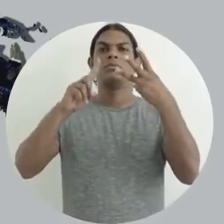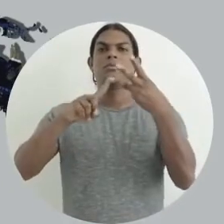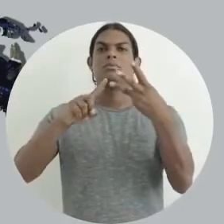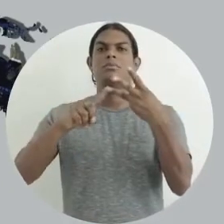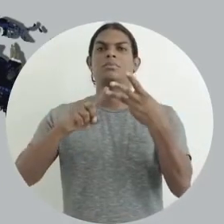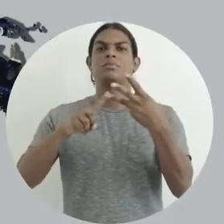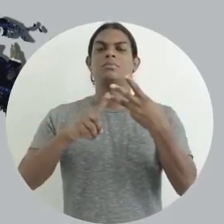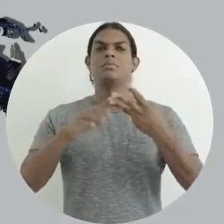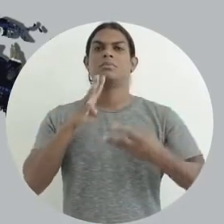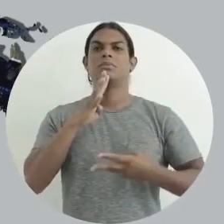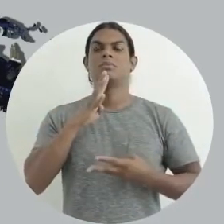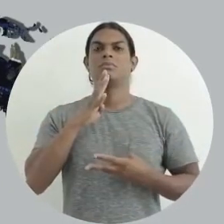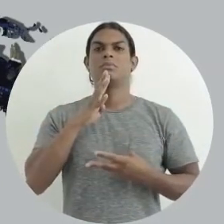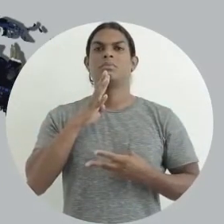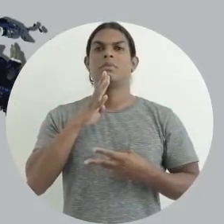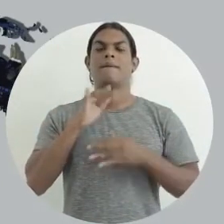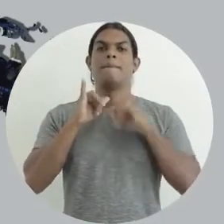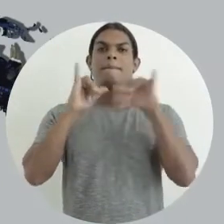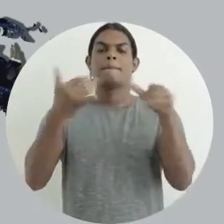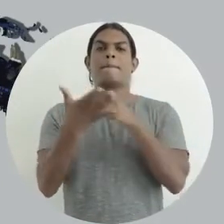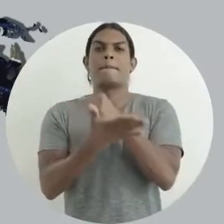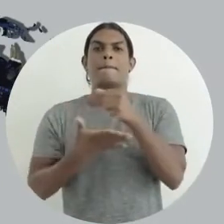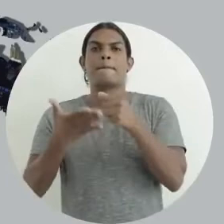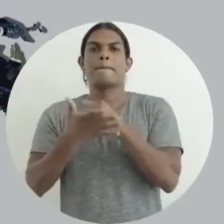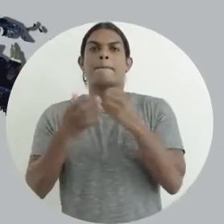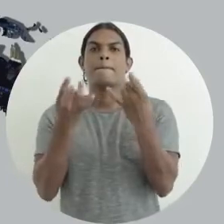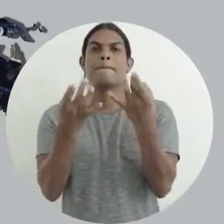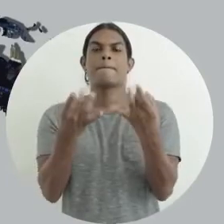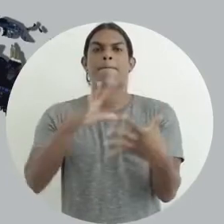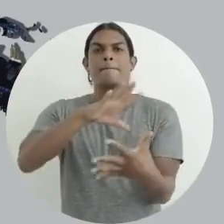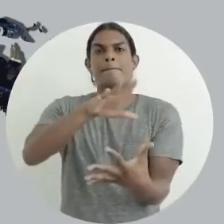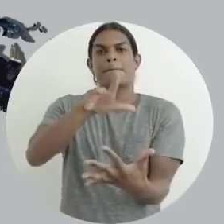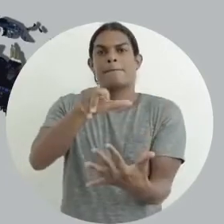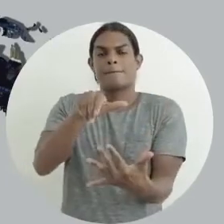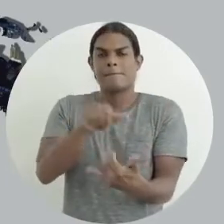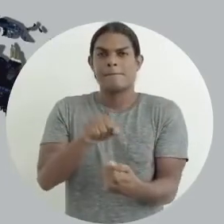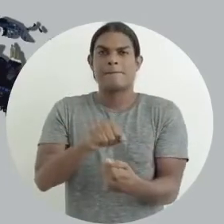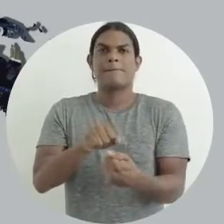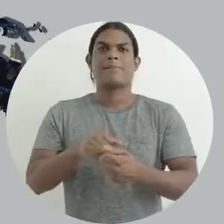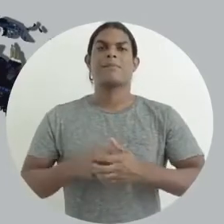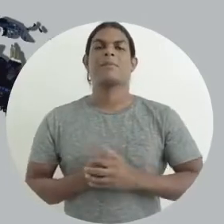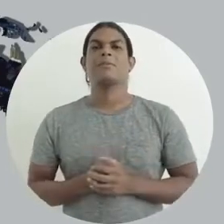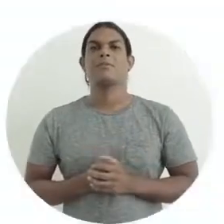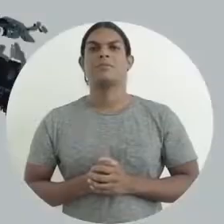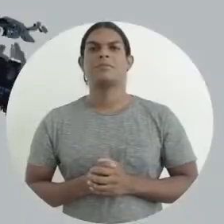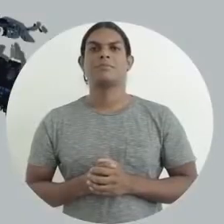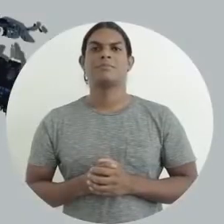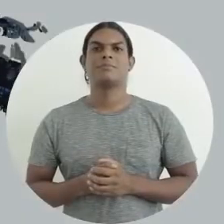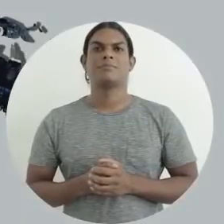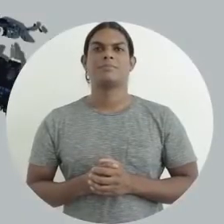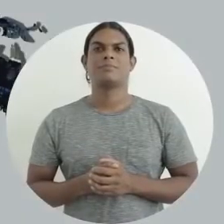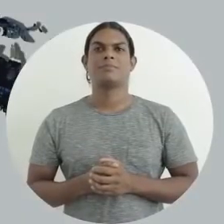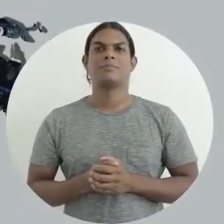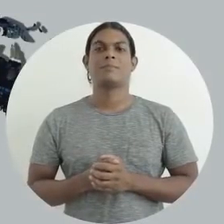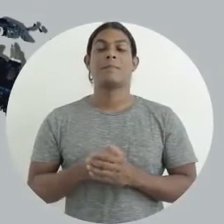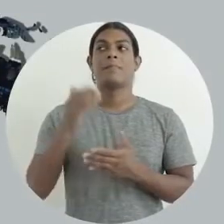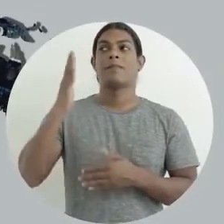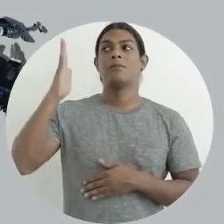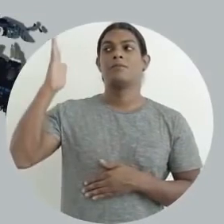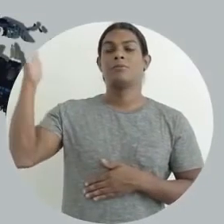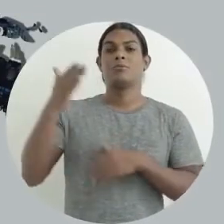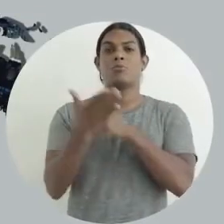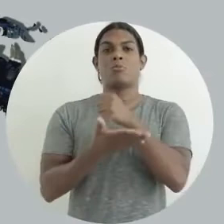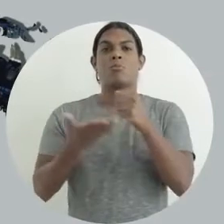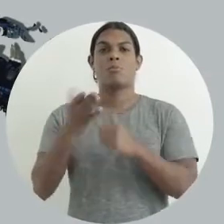conhecendo as informações básicas de comércio exterior em termos de entidade internacional e blocos econômicos. Teremos como base